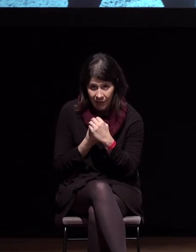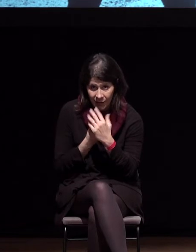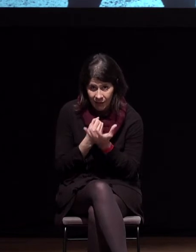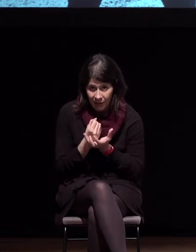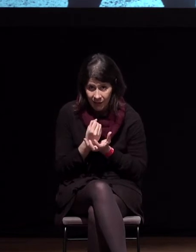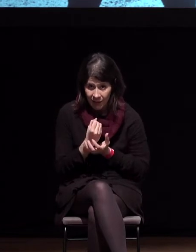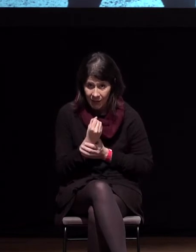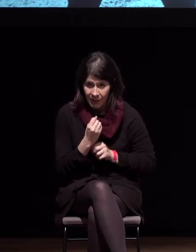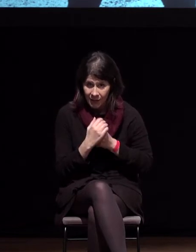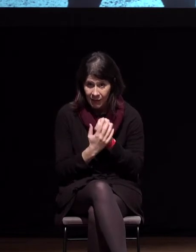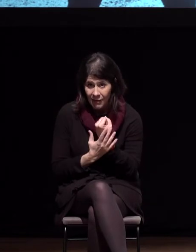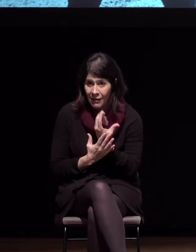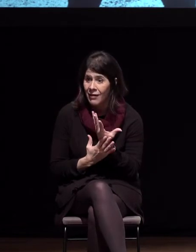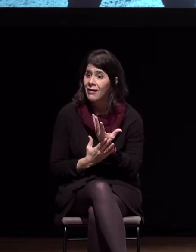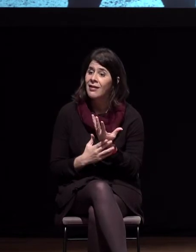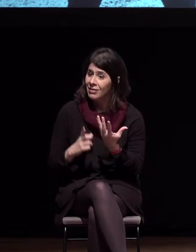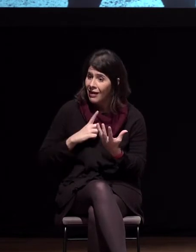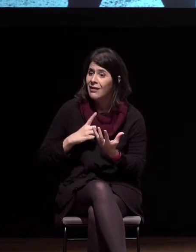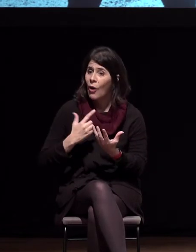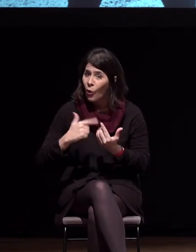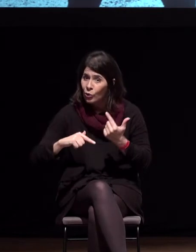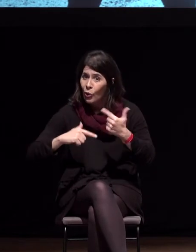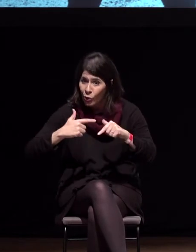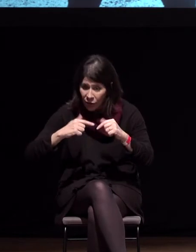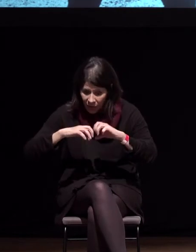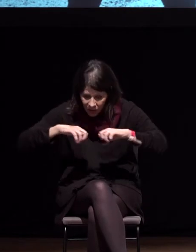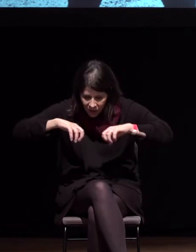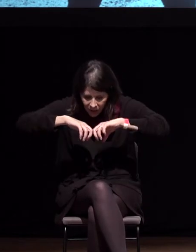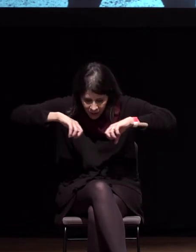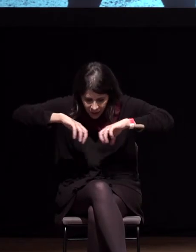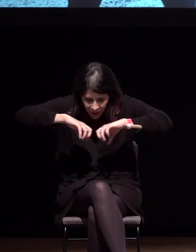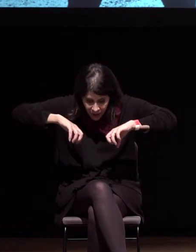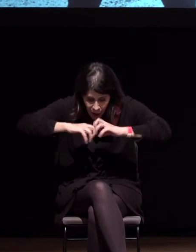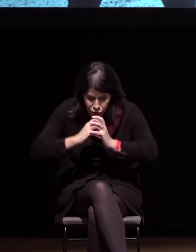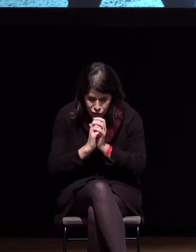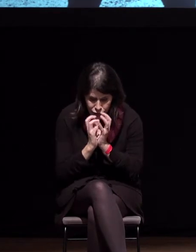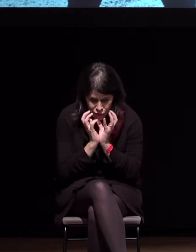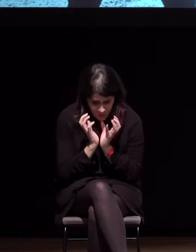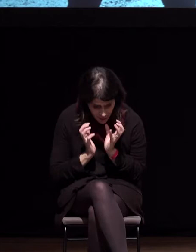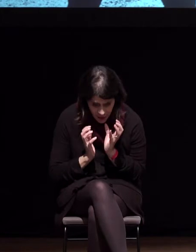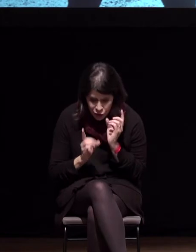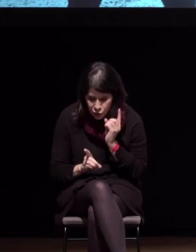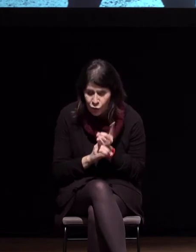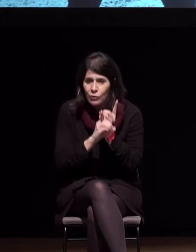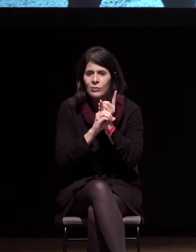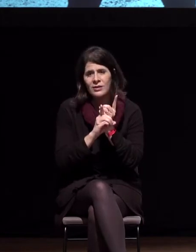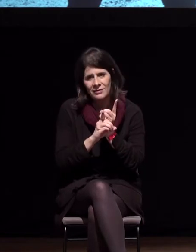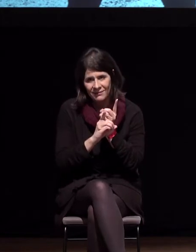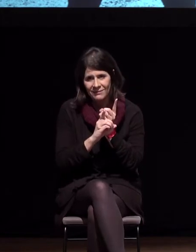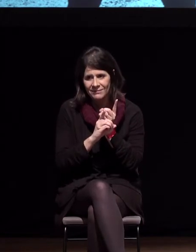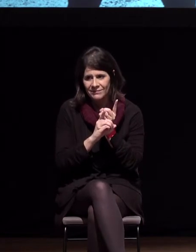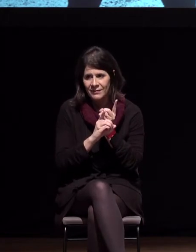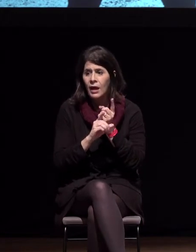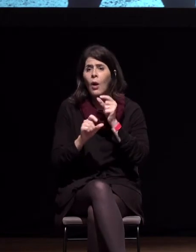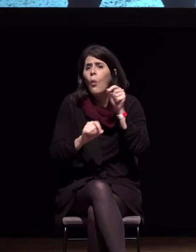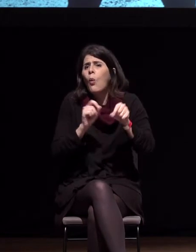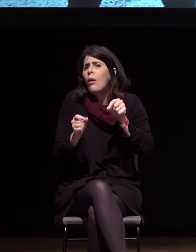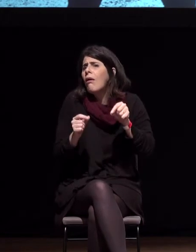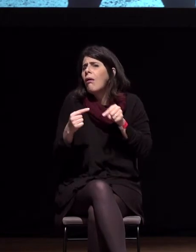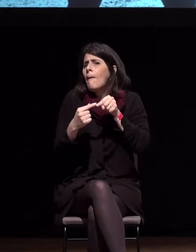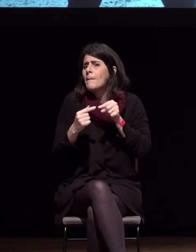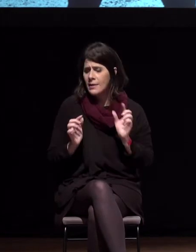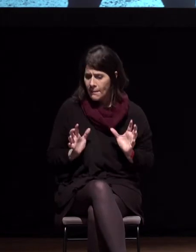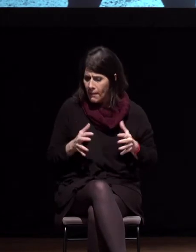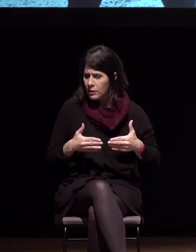próximas, né? É isso. E o que é patrimônio para a gente? O que deveria ser? E será que precisa estar